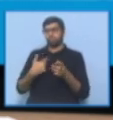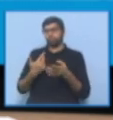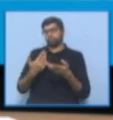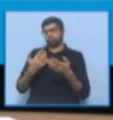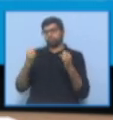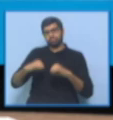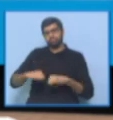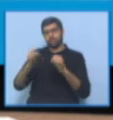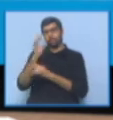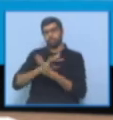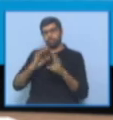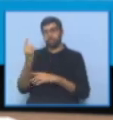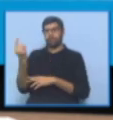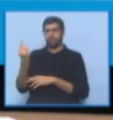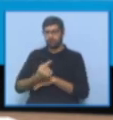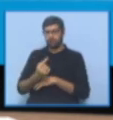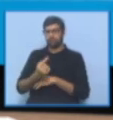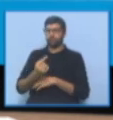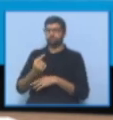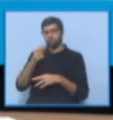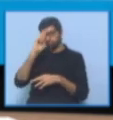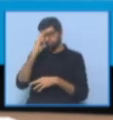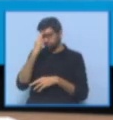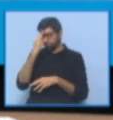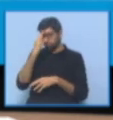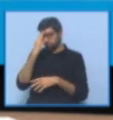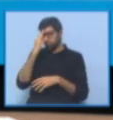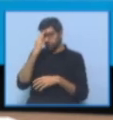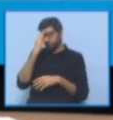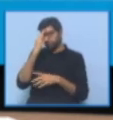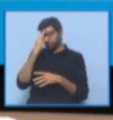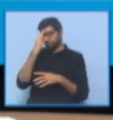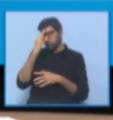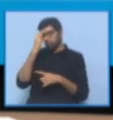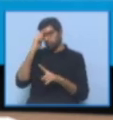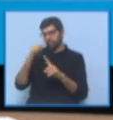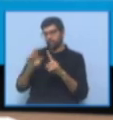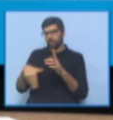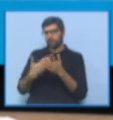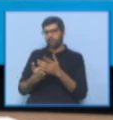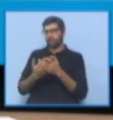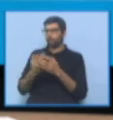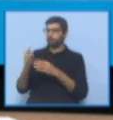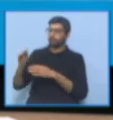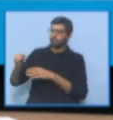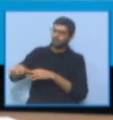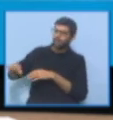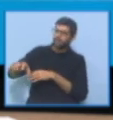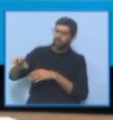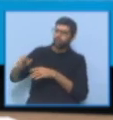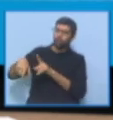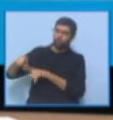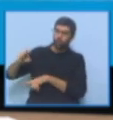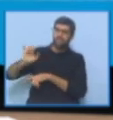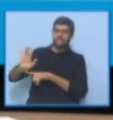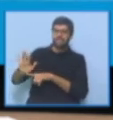diplomáticos a Europa também deve fazer os esforços necessários no sentido de pacificar os países de origem e conseguir